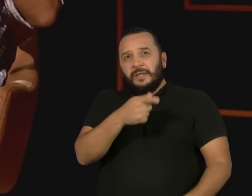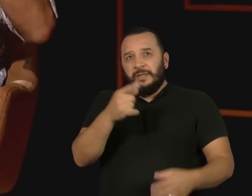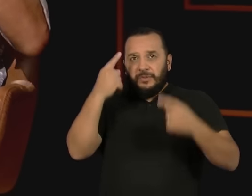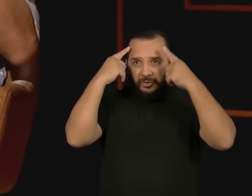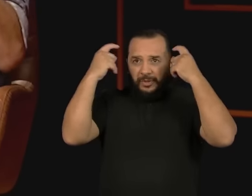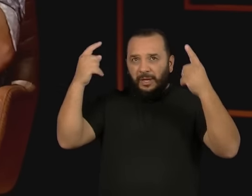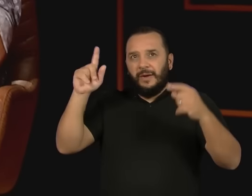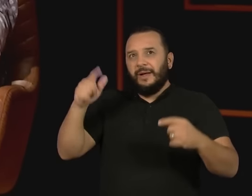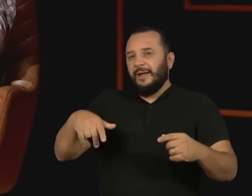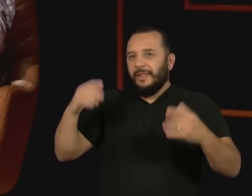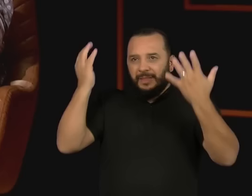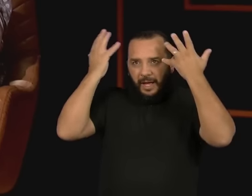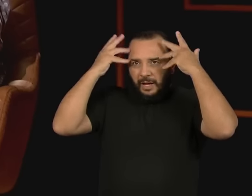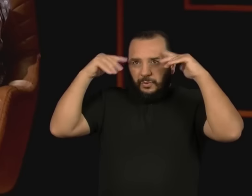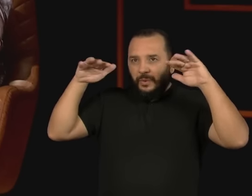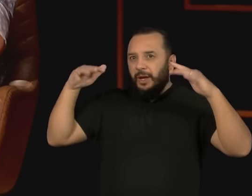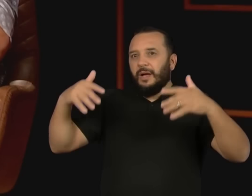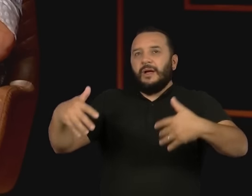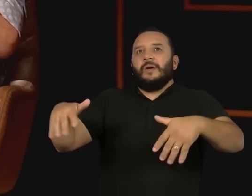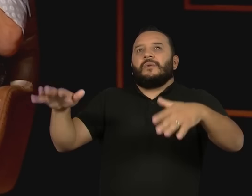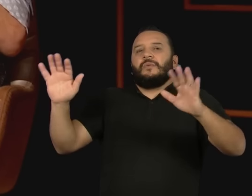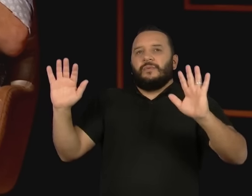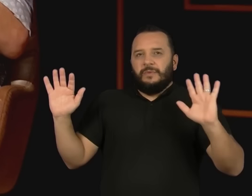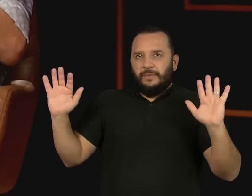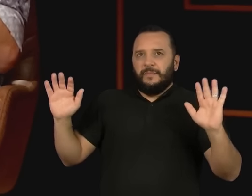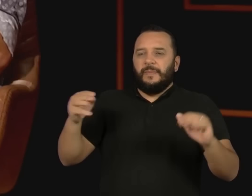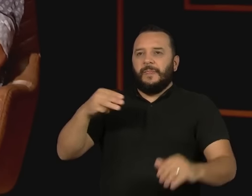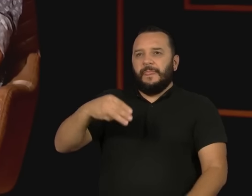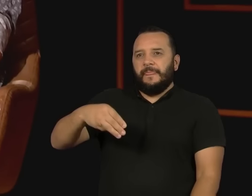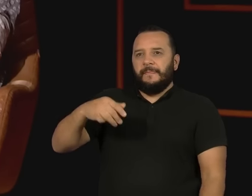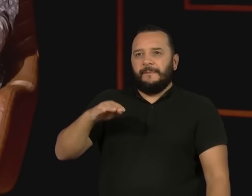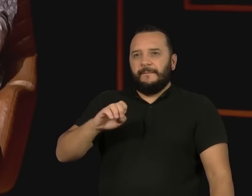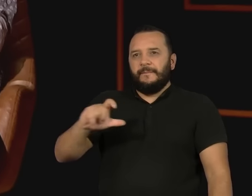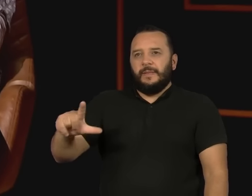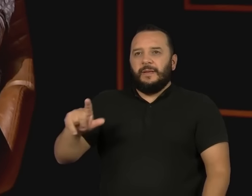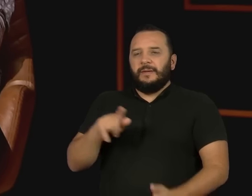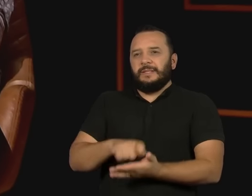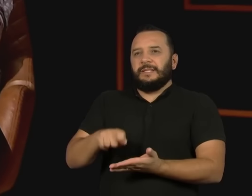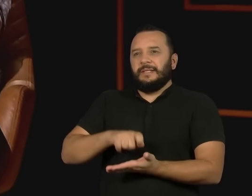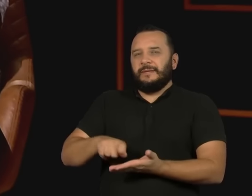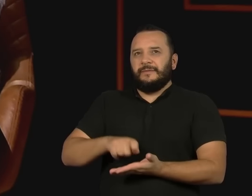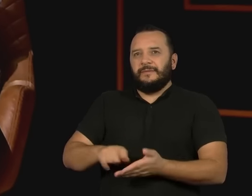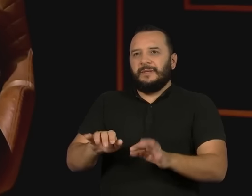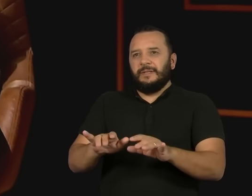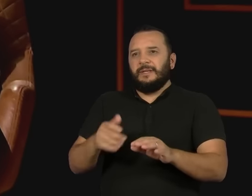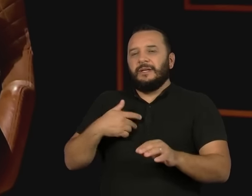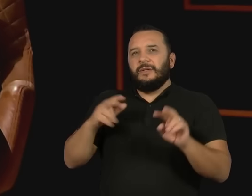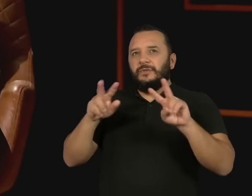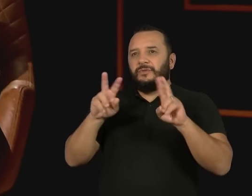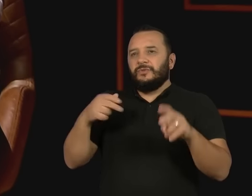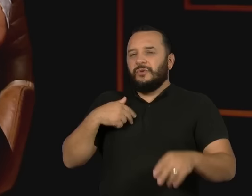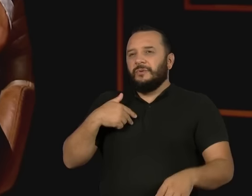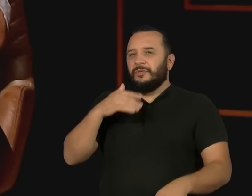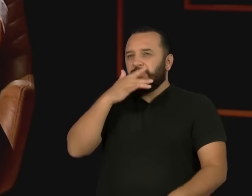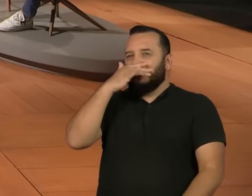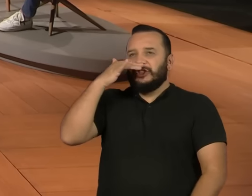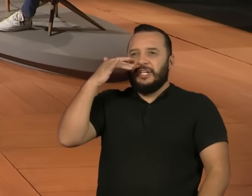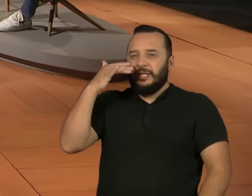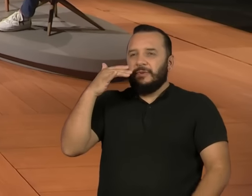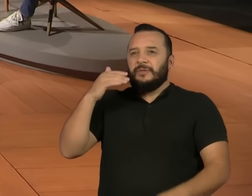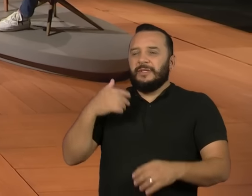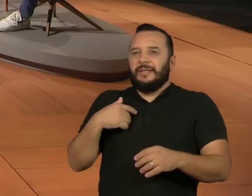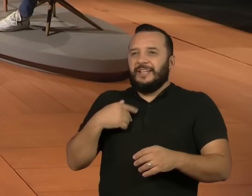Era orgânico, era alguma coisa. Eu costumo dizer que o Manuel Carlos, ele escrevia assim, sobre o cheiro de alho que fica debaixo da unha quando a